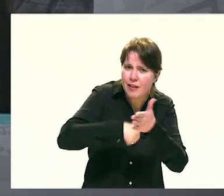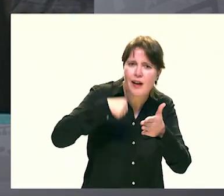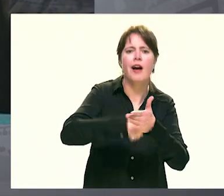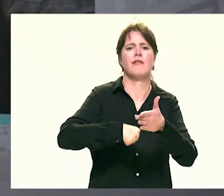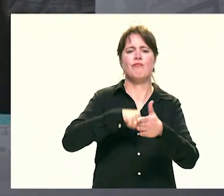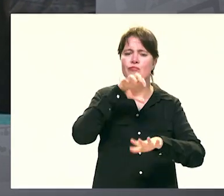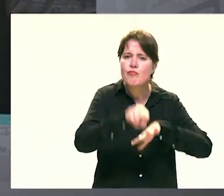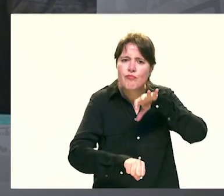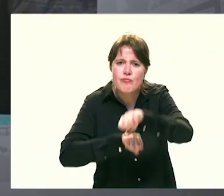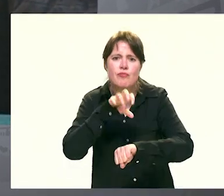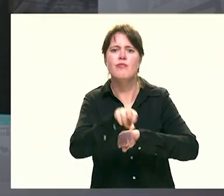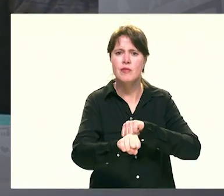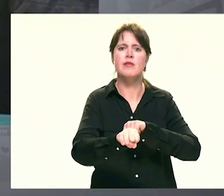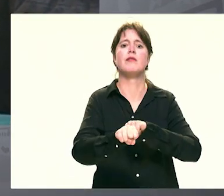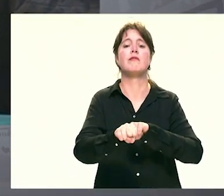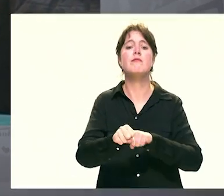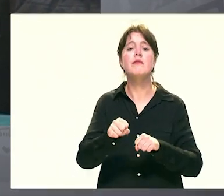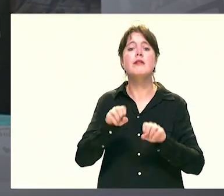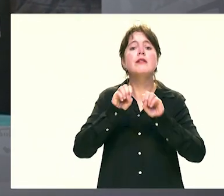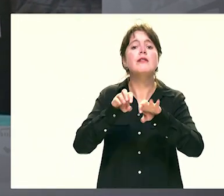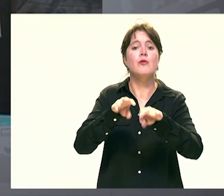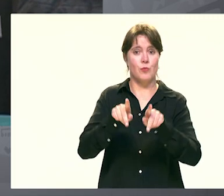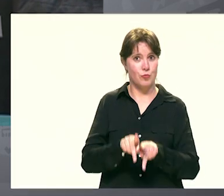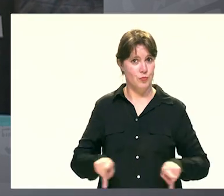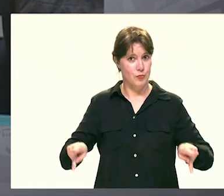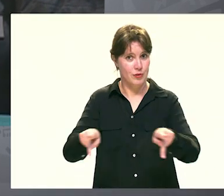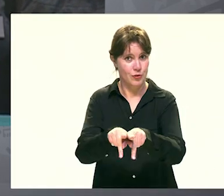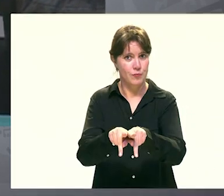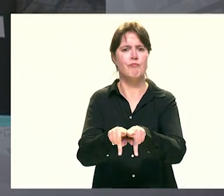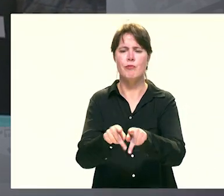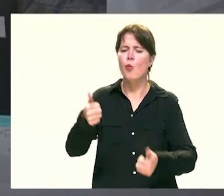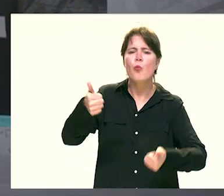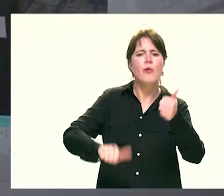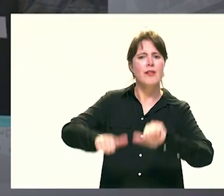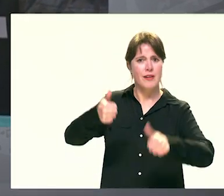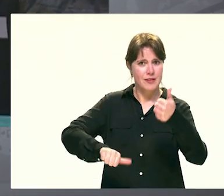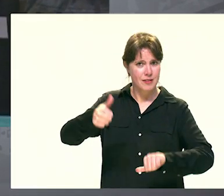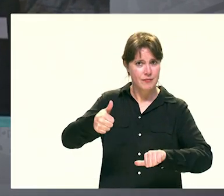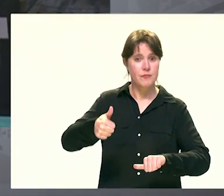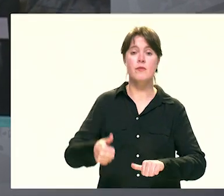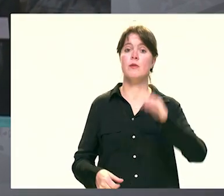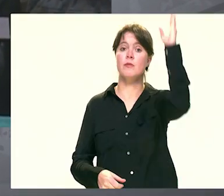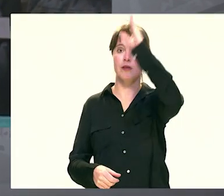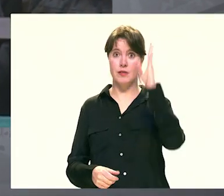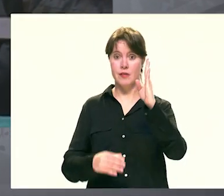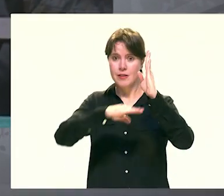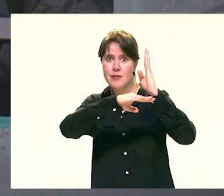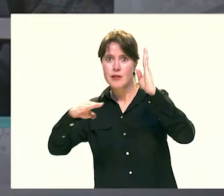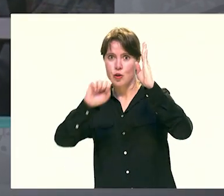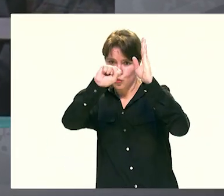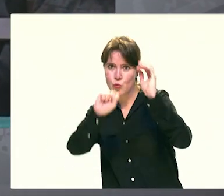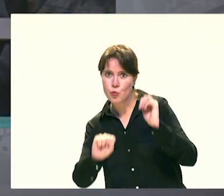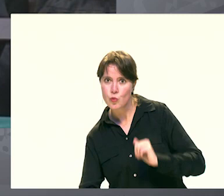para anunciar as ações do governo federal que vão atender às justas demandas por ensino público e